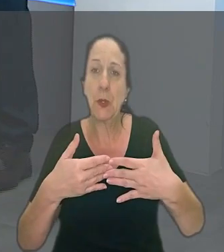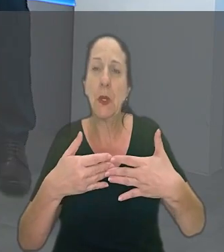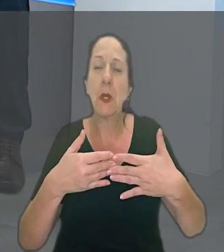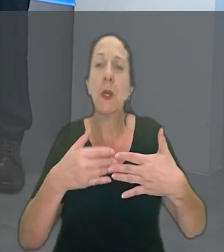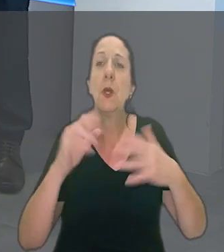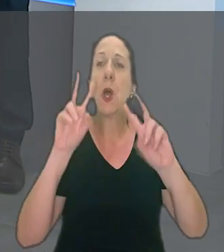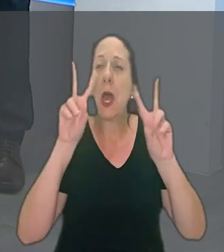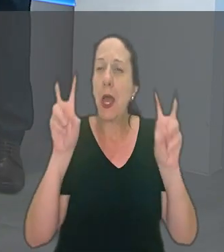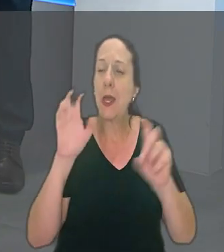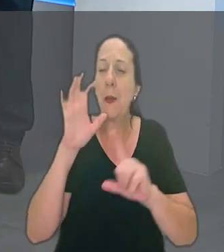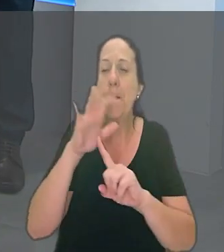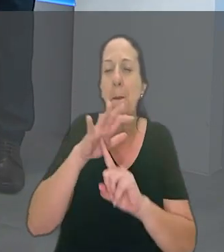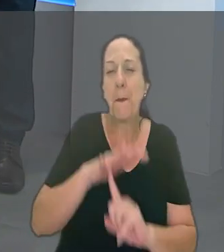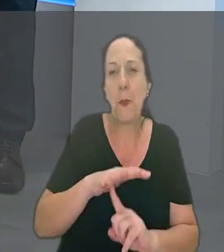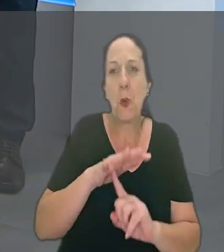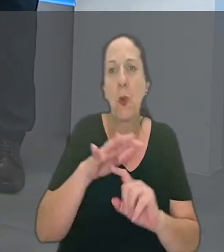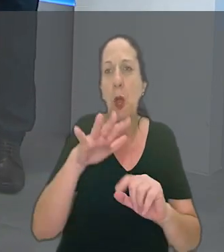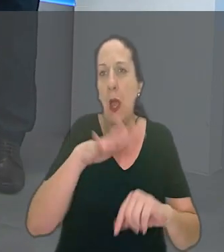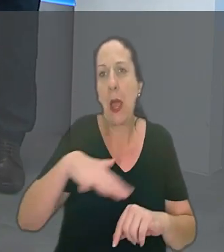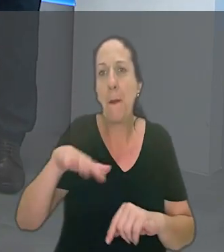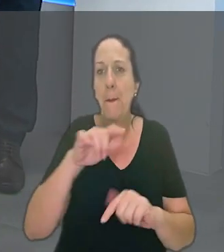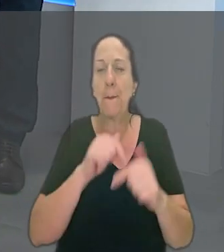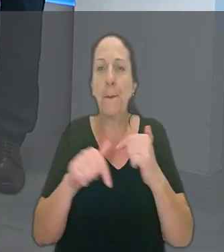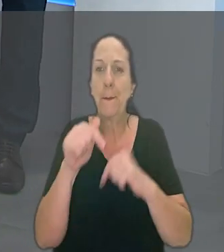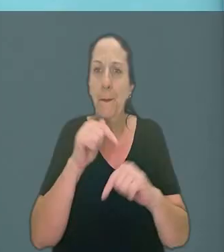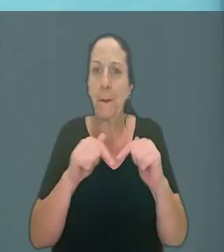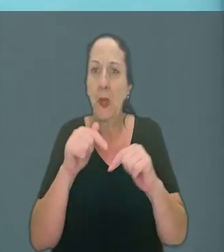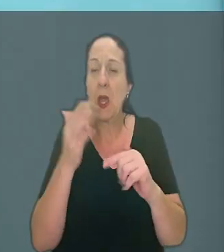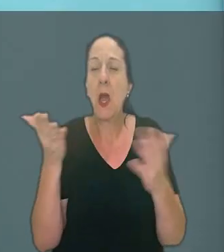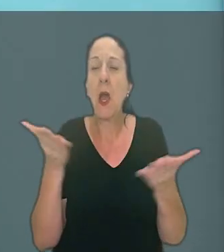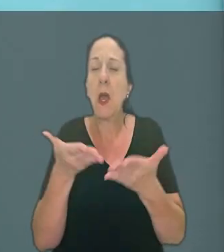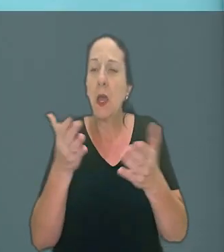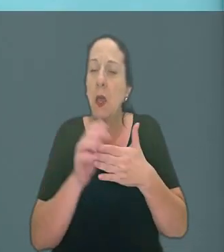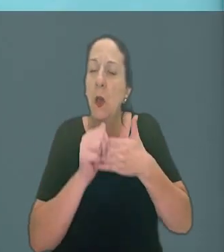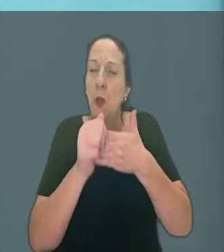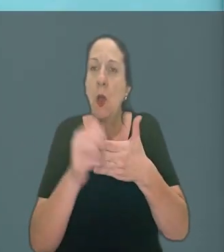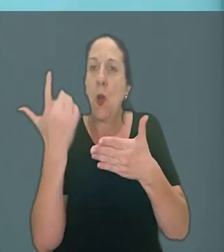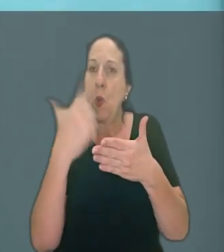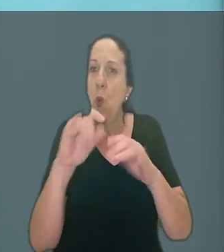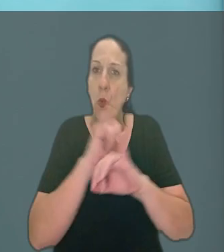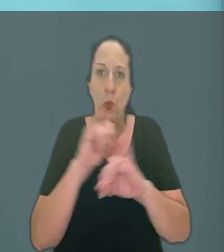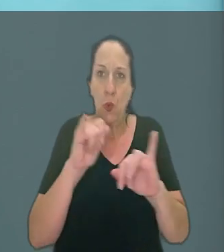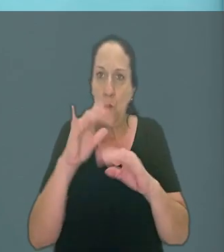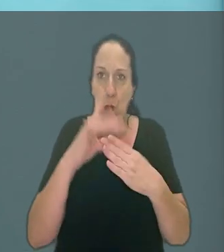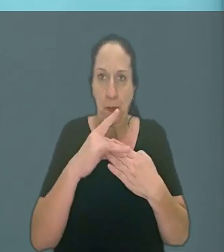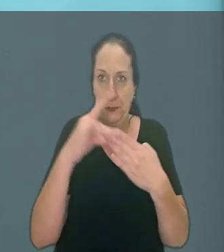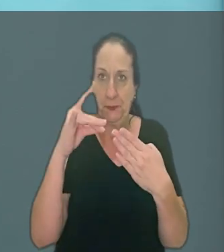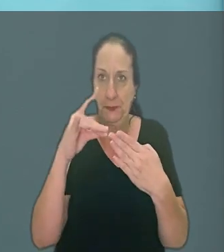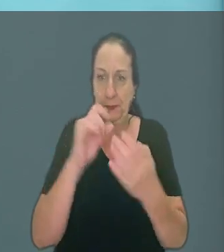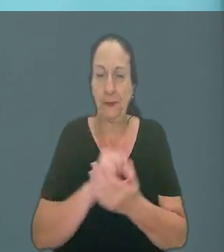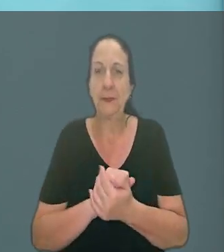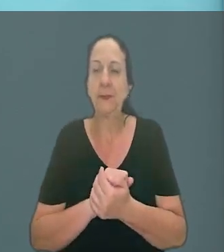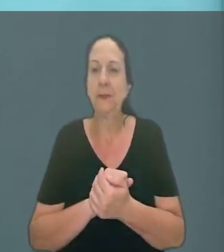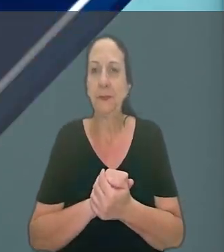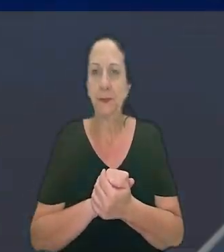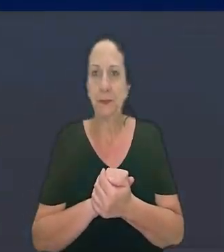Alberto Balazeiru sobre assédio moral no ambiente de trabalho. E vamos agora acompanhar outras notícias de